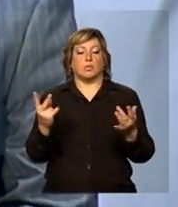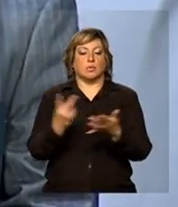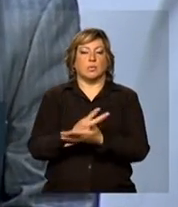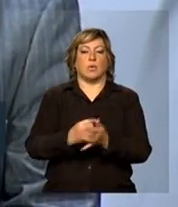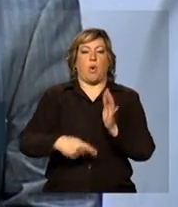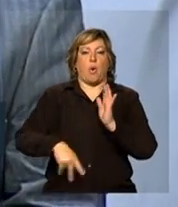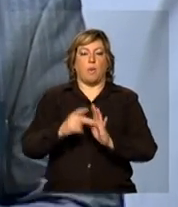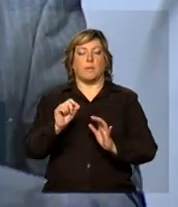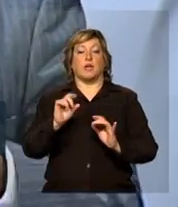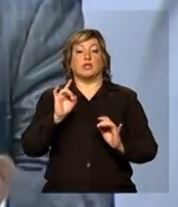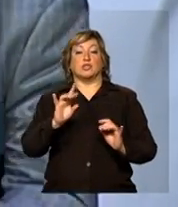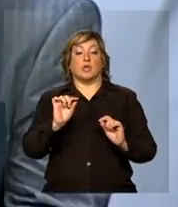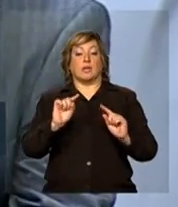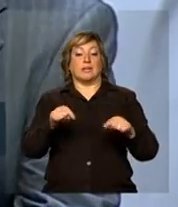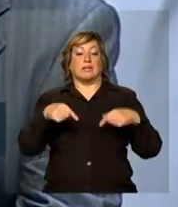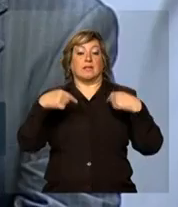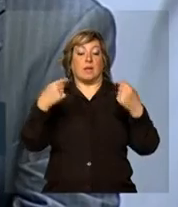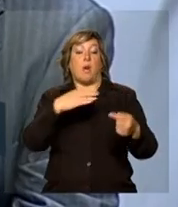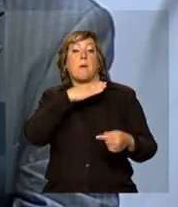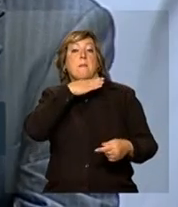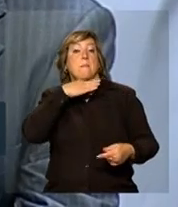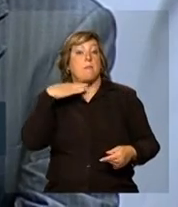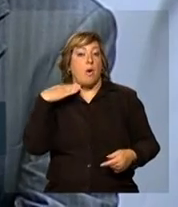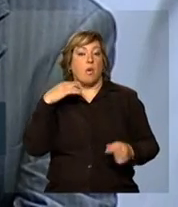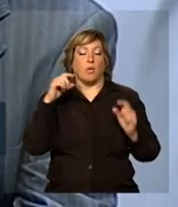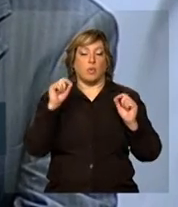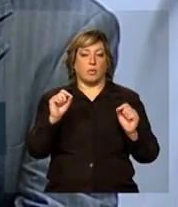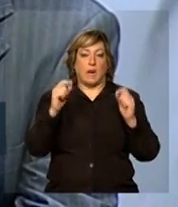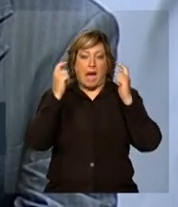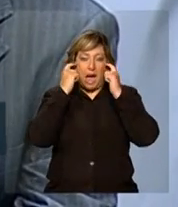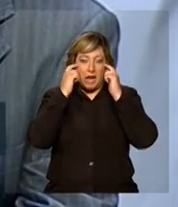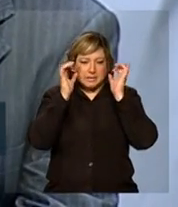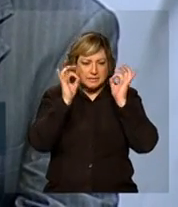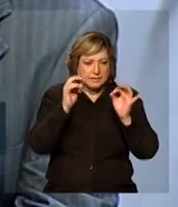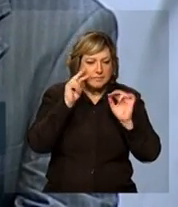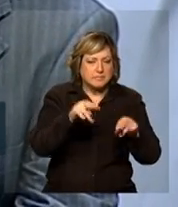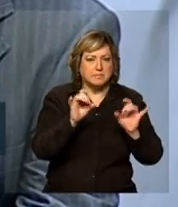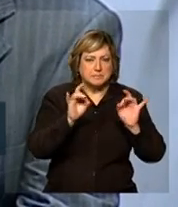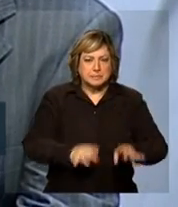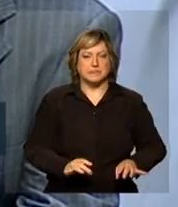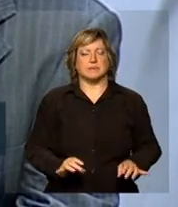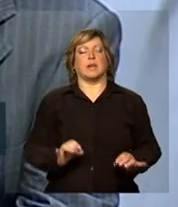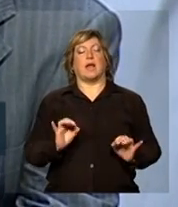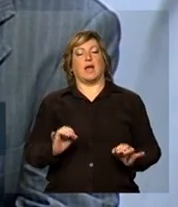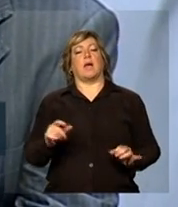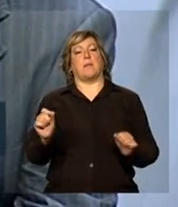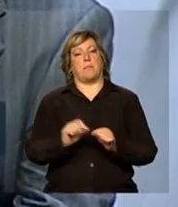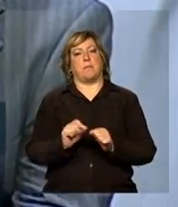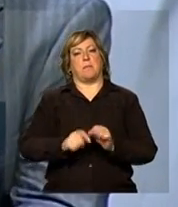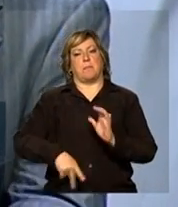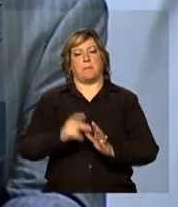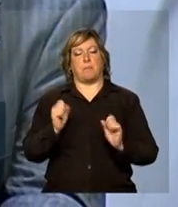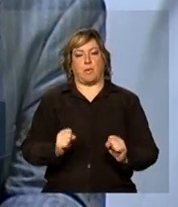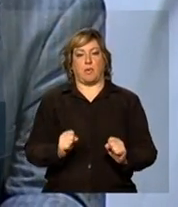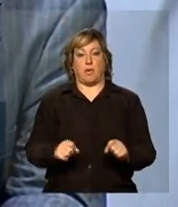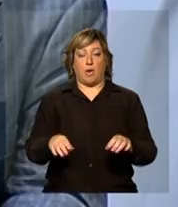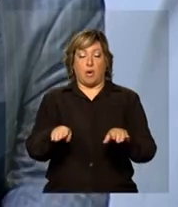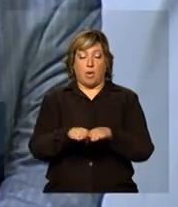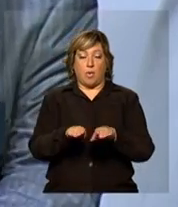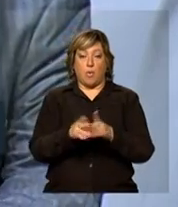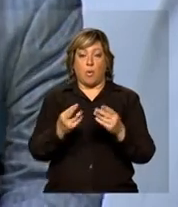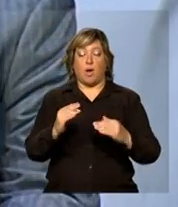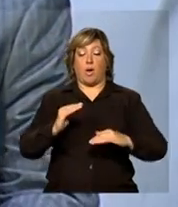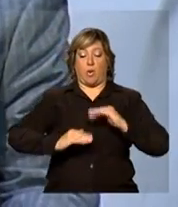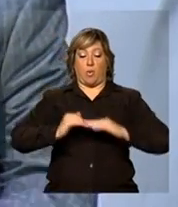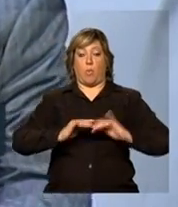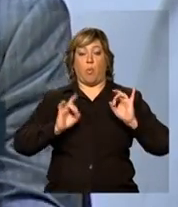significa doar só depois no diagnóstico de morte encefálica. Paralelo a isso, né, concomitante a isso, uma